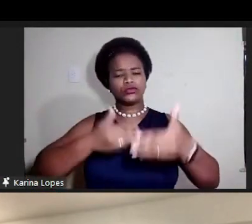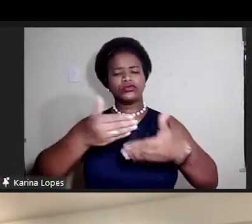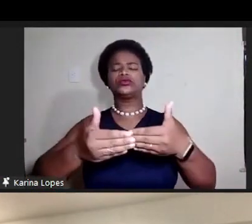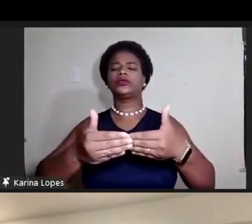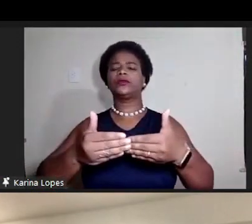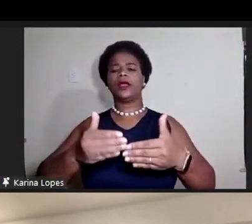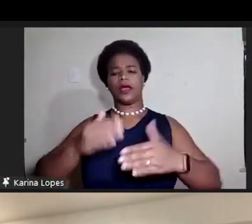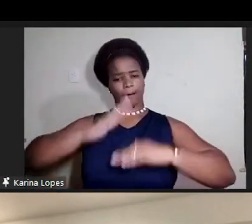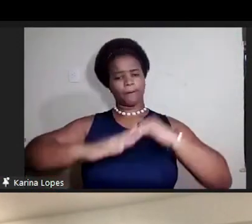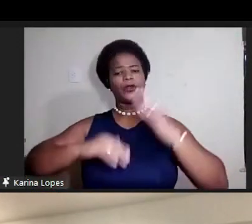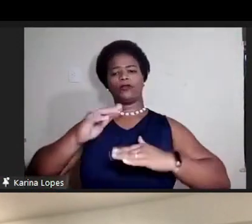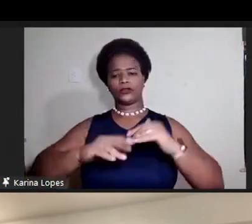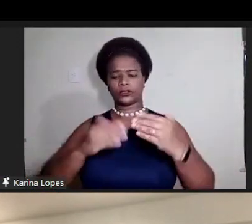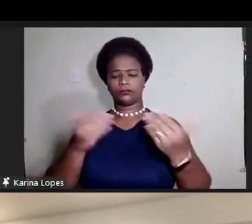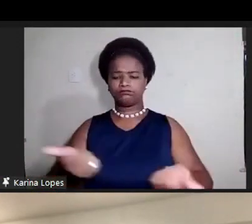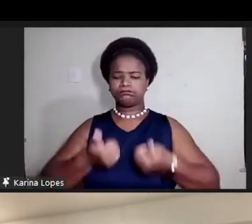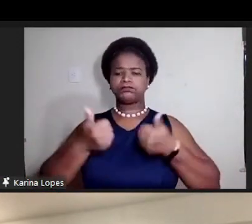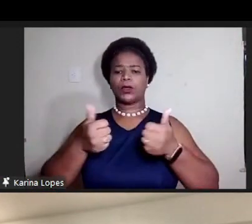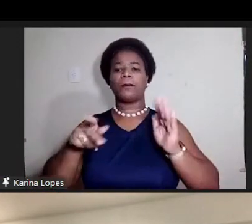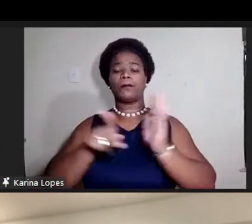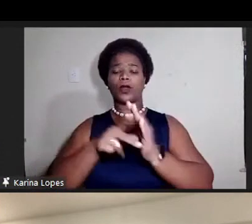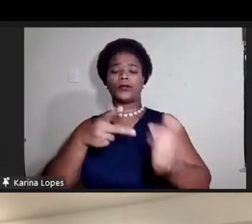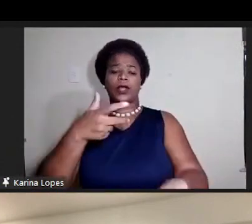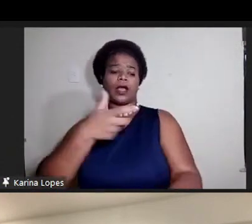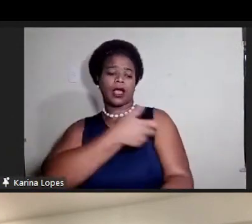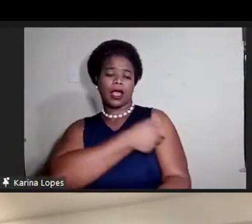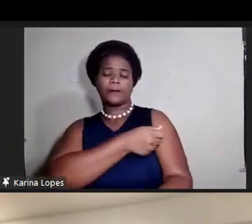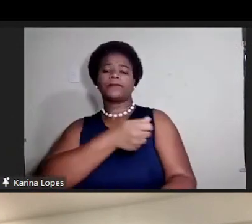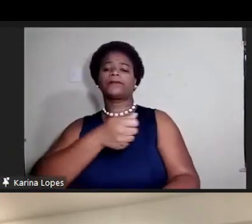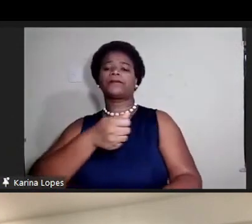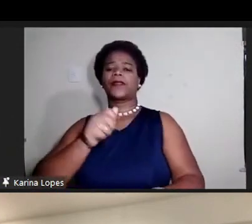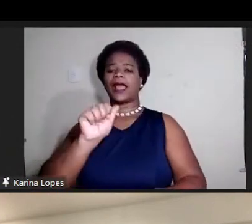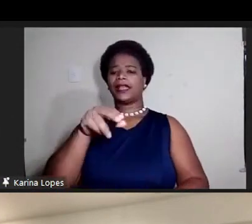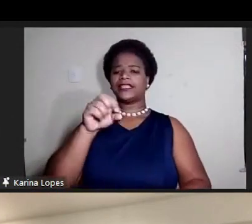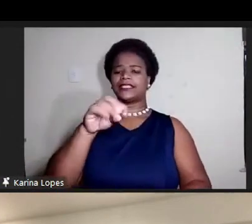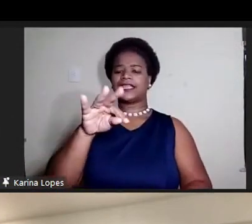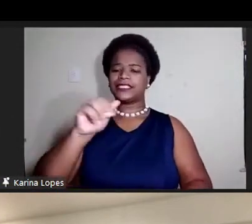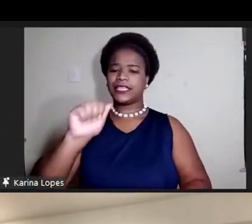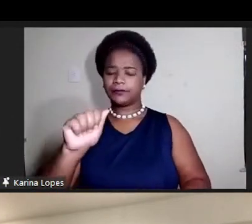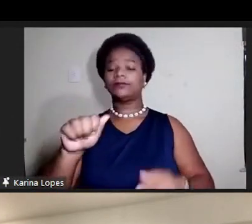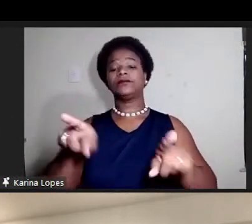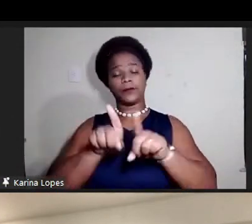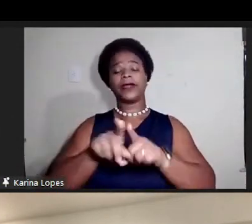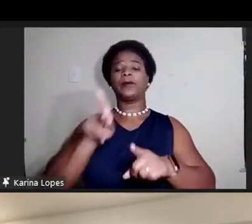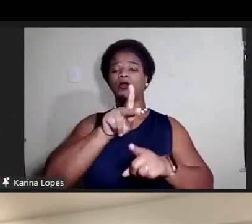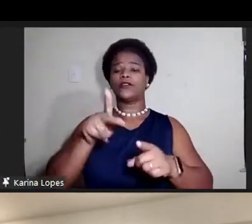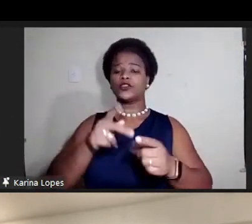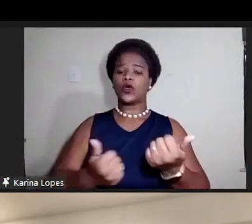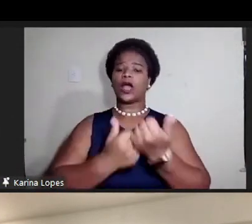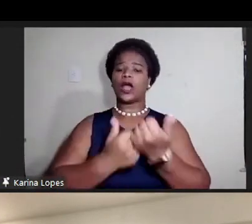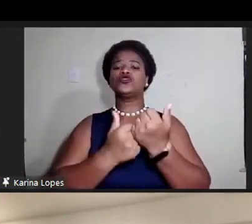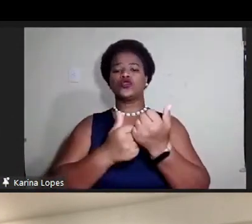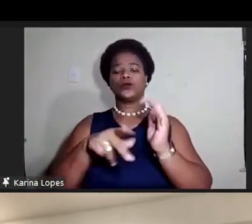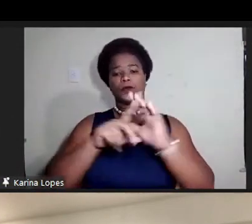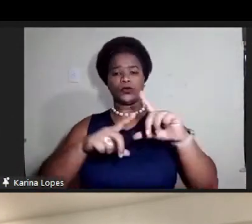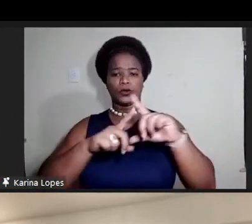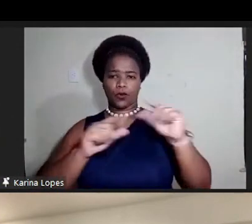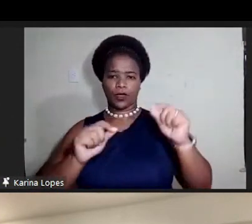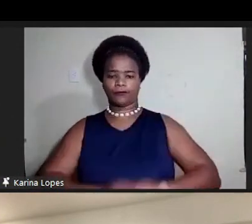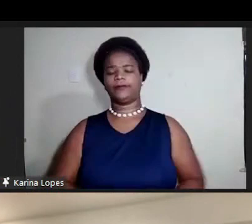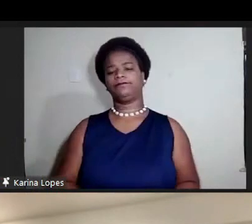como anestesiologista e professor adjunto da Faculdade de Medicina da UFJF. Em meio à rotina do